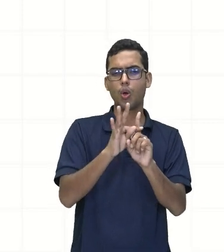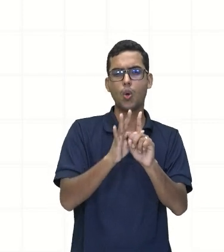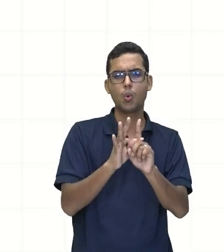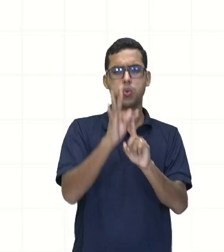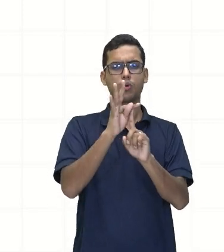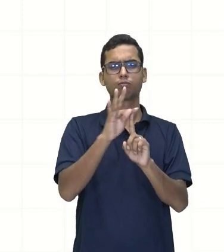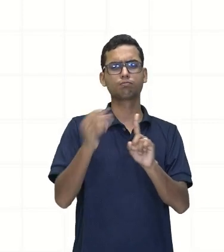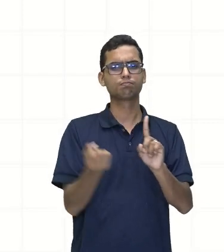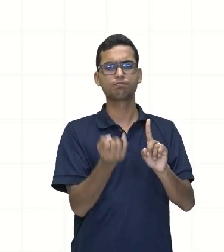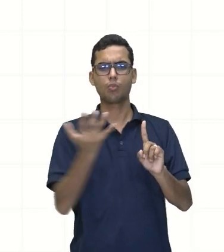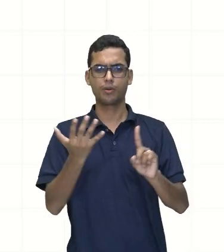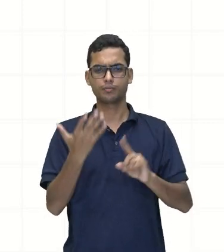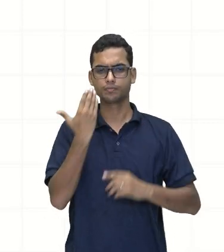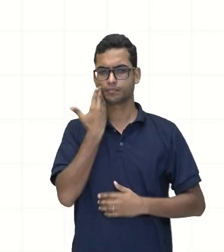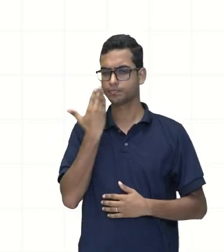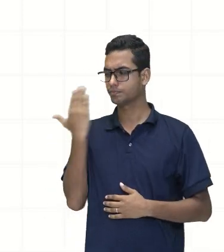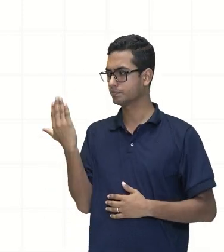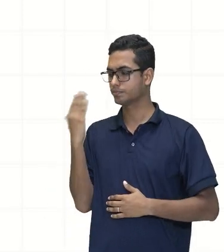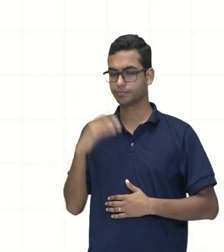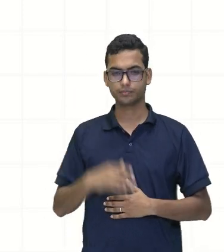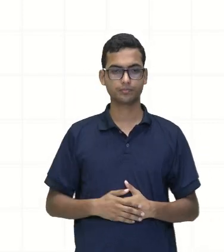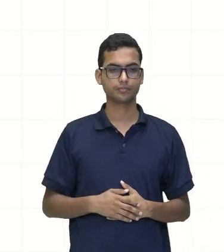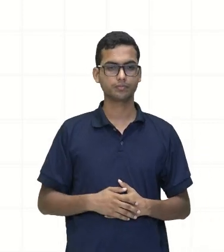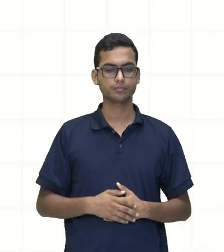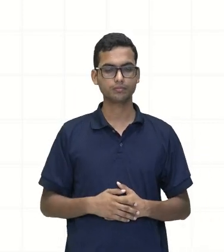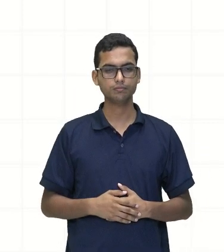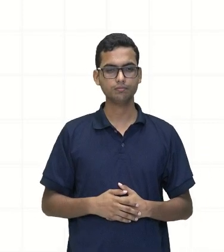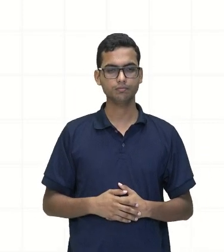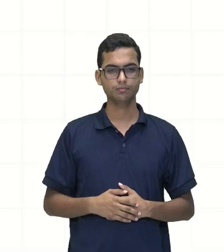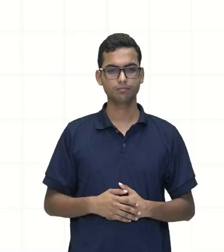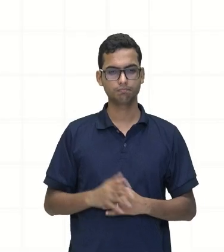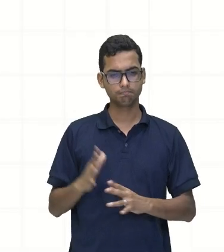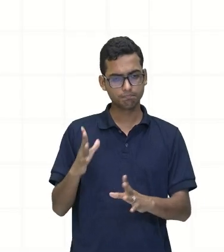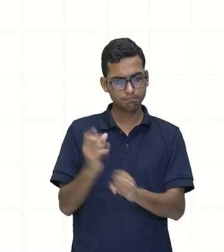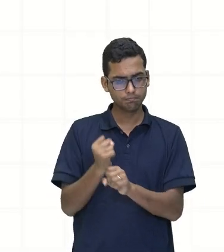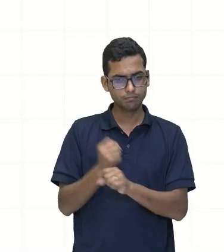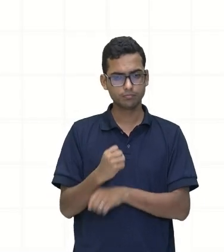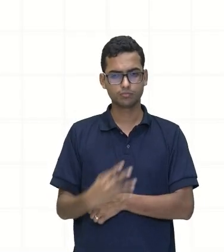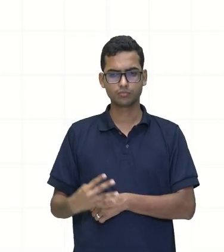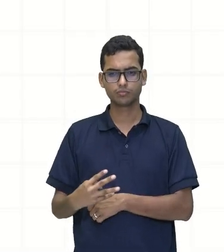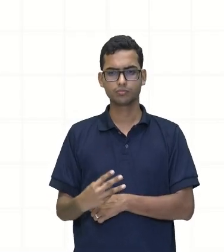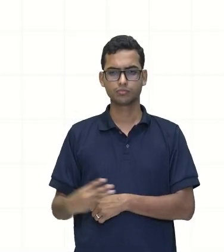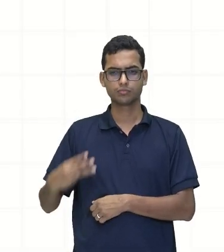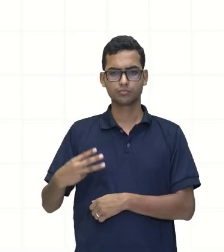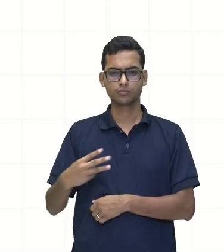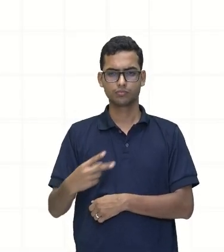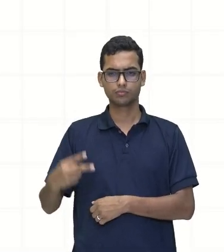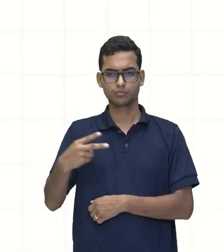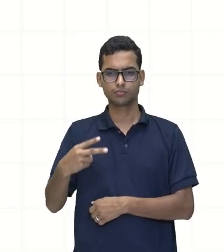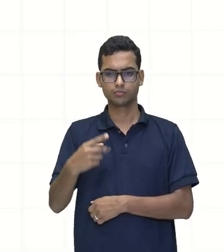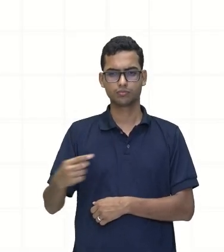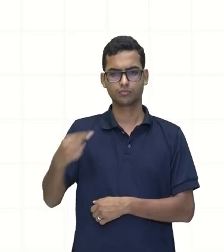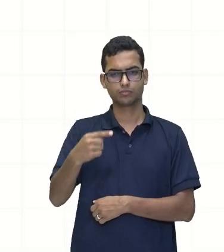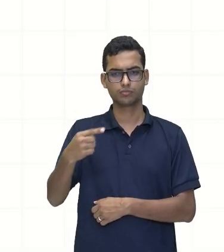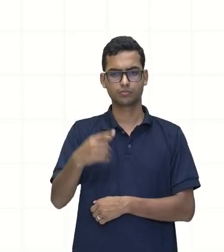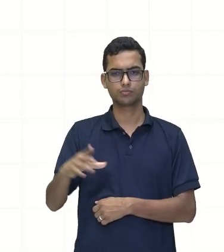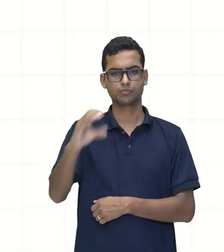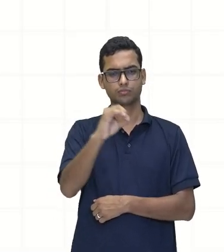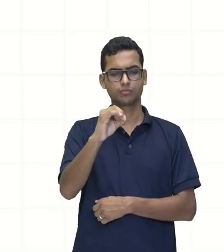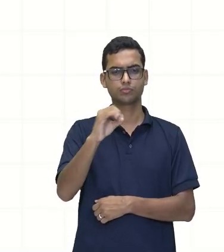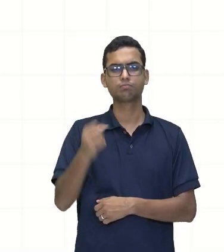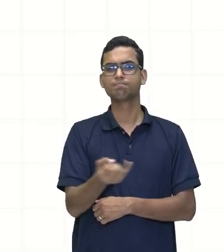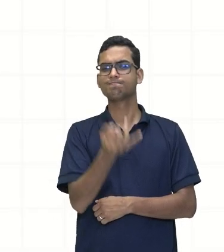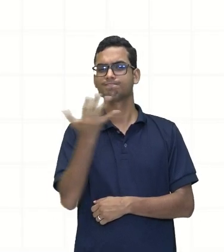graus, 3 graus e 4 graus. Então, quantos graus aumentou? Nossa